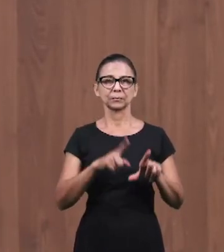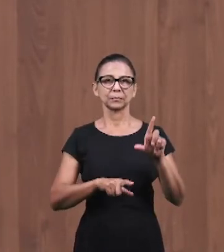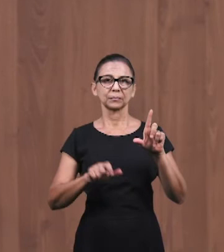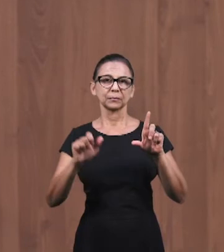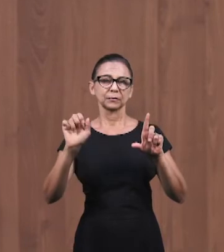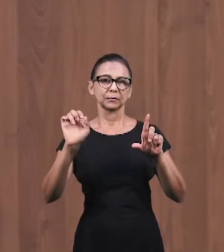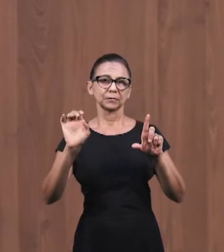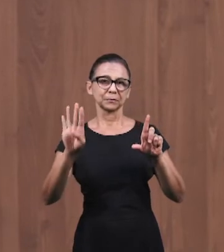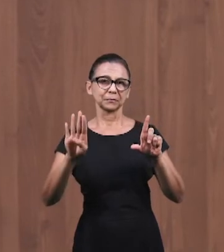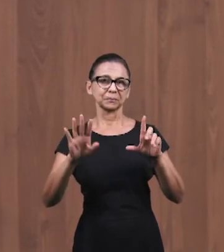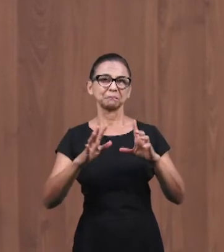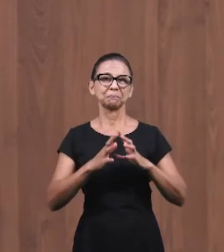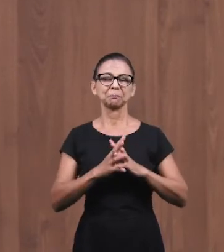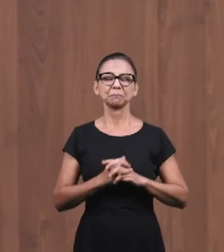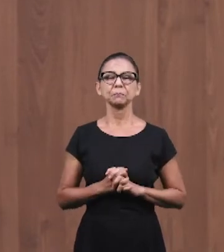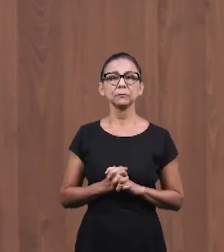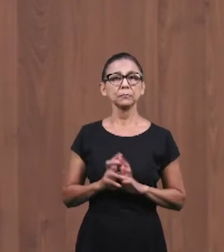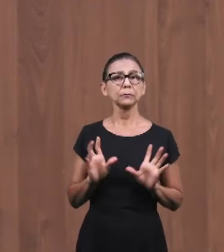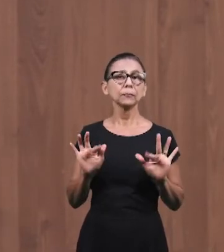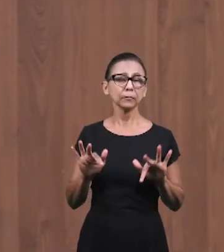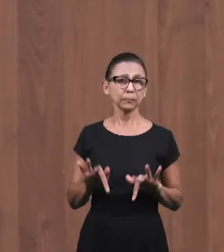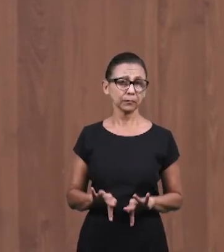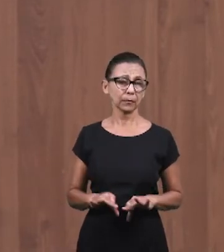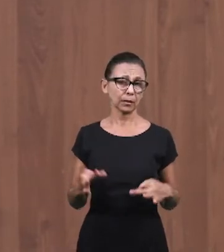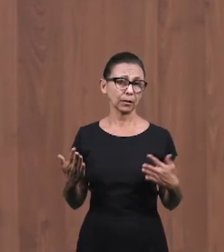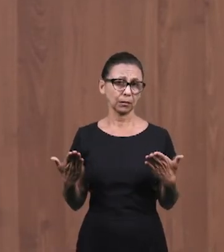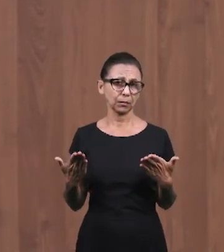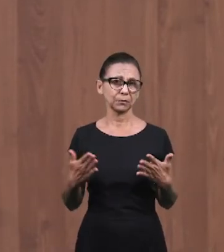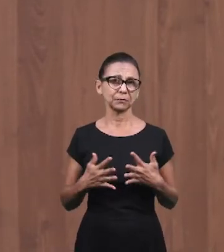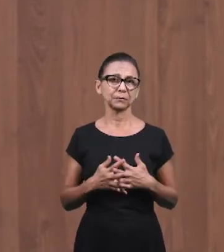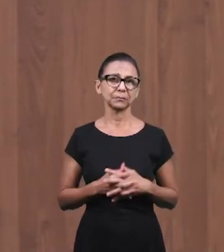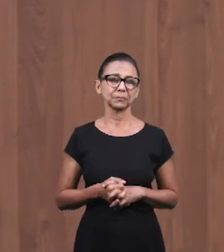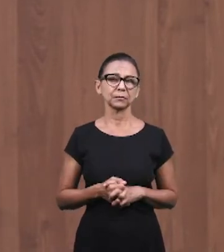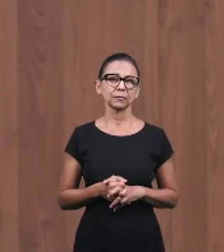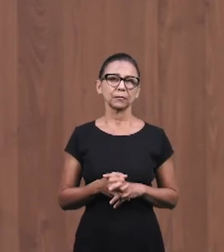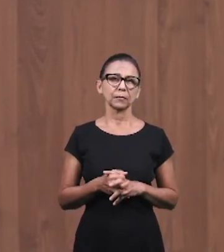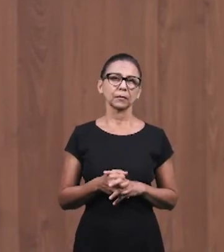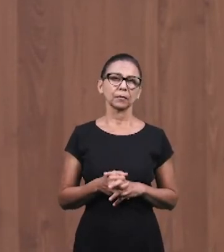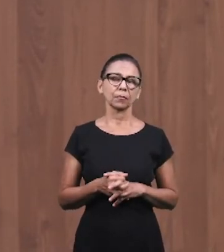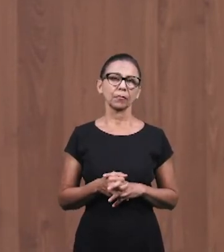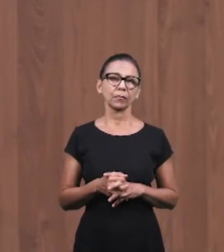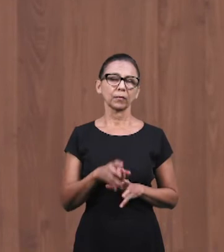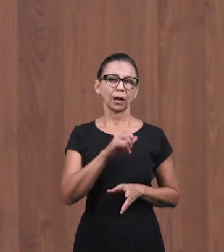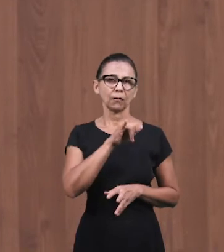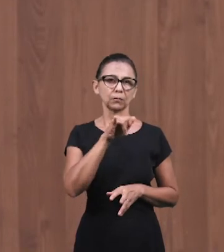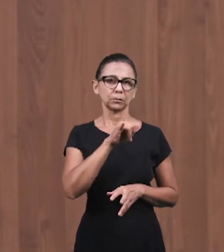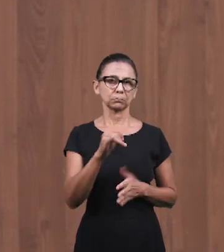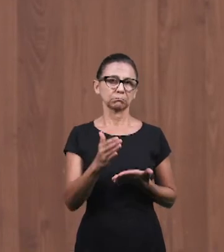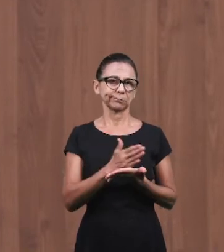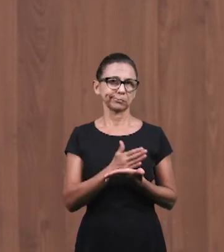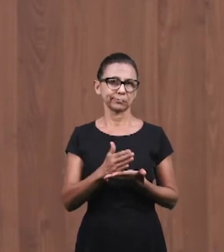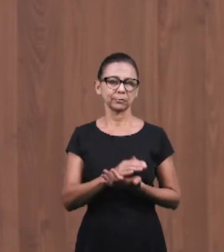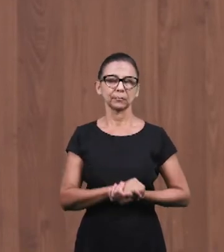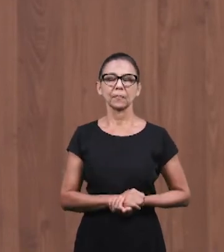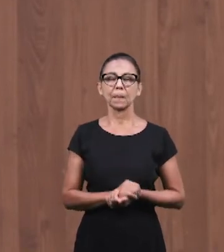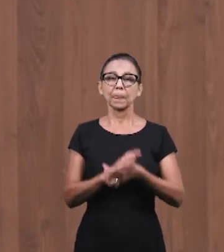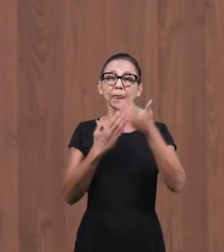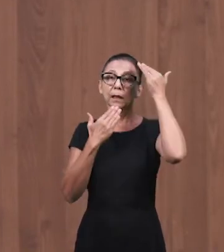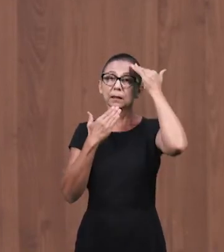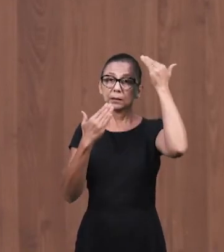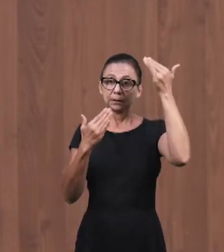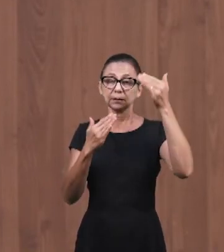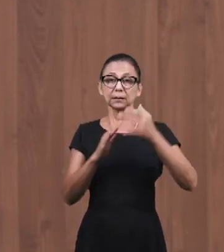irmãos, assim encerramos esta parte aqui e vamos agora fazer umas recomendações aos irmãos. Primeiramente, queremos agradecer